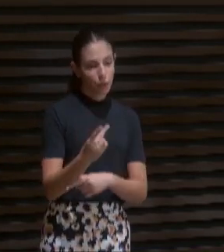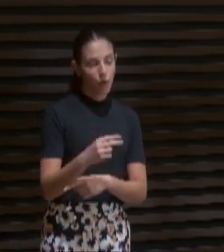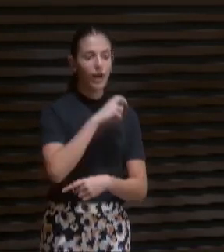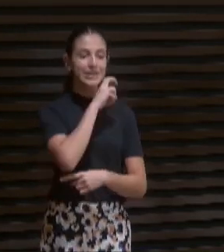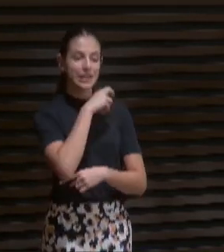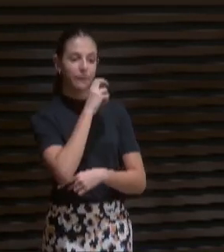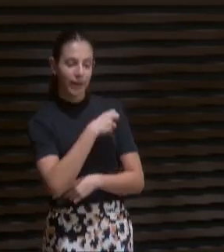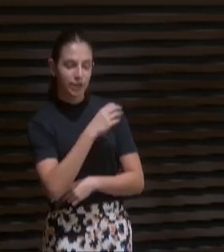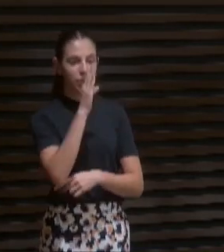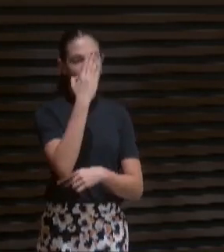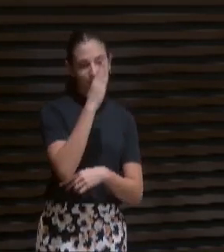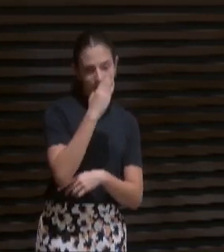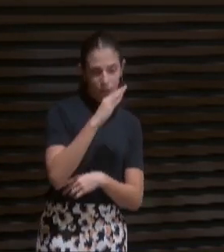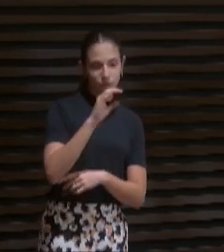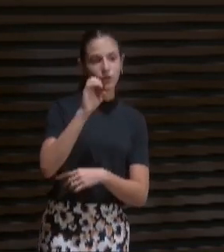a sua